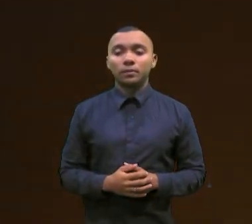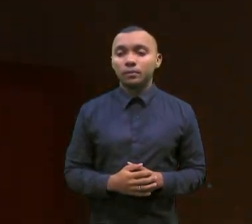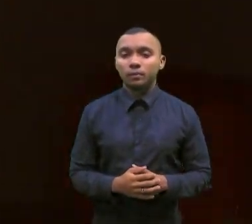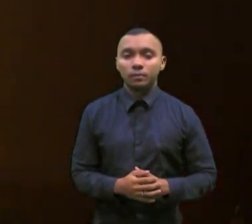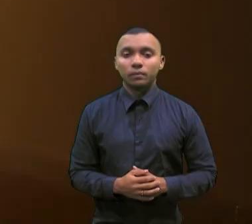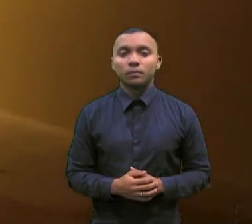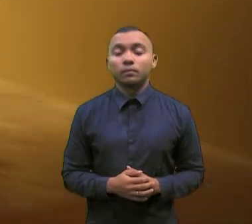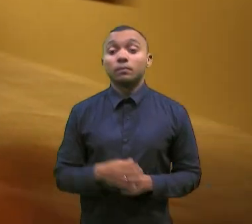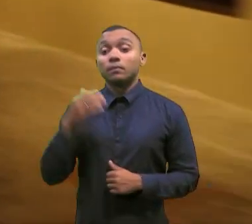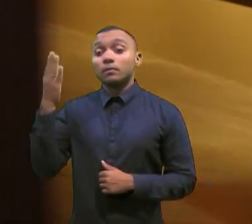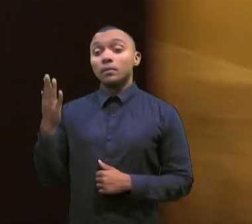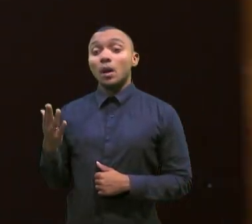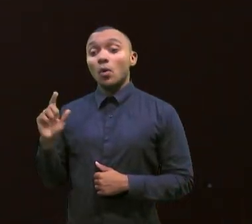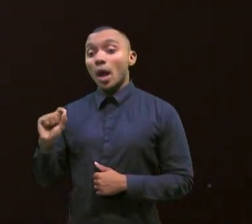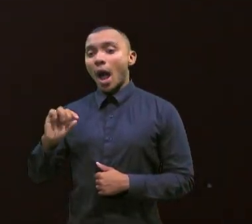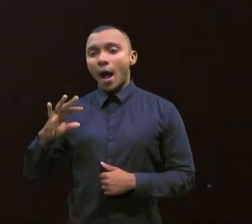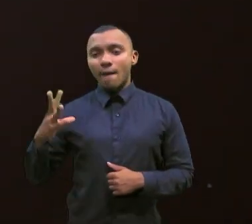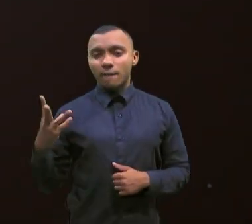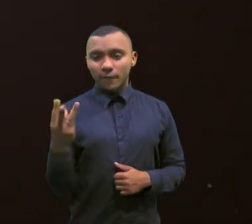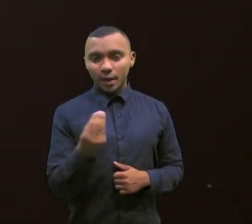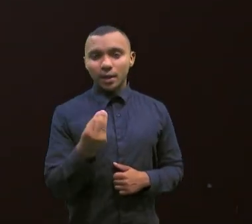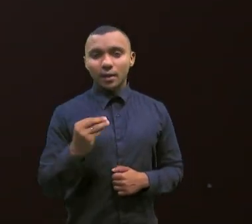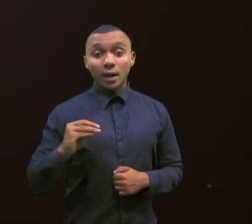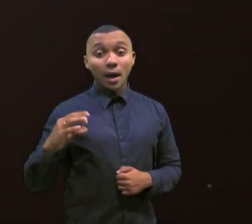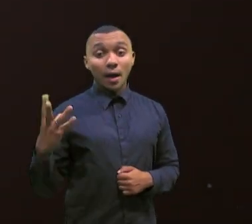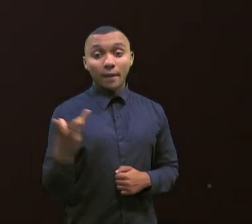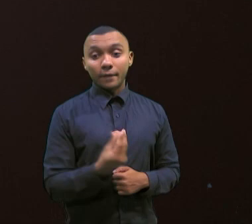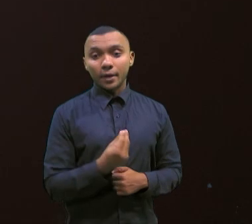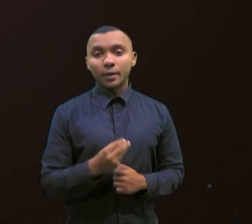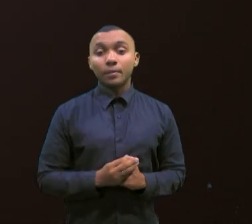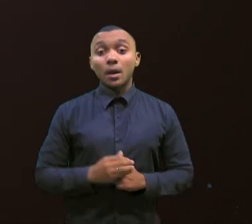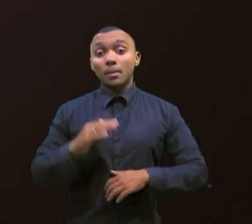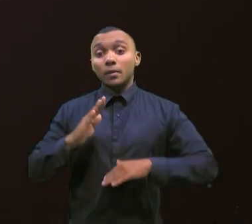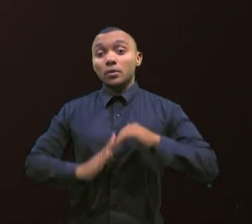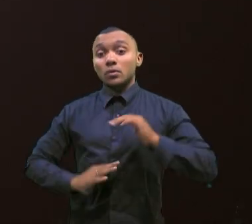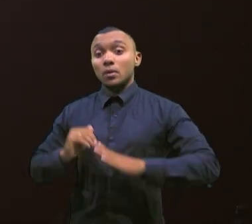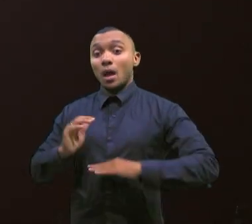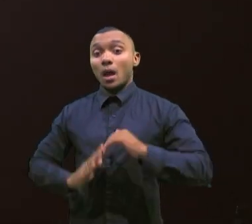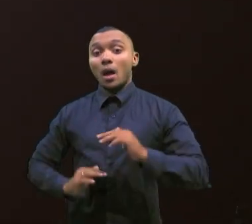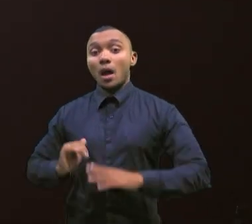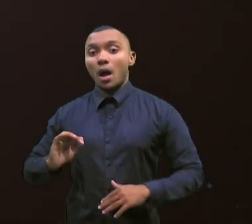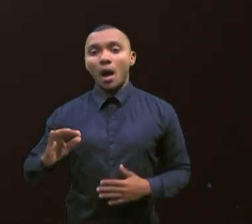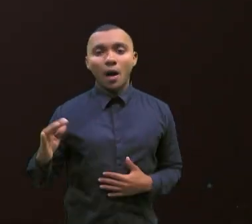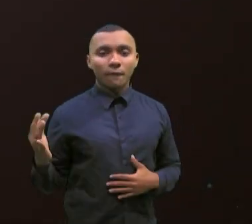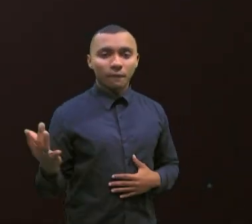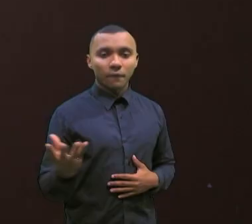na ancestralidade africana, né? Então, são artistas que vão beber nessa